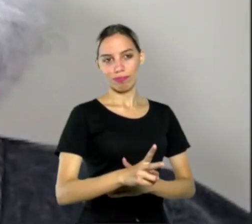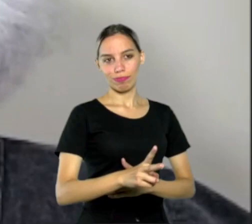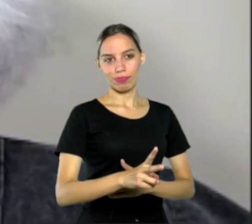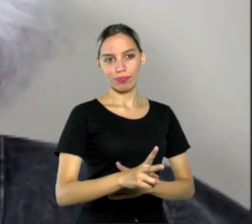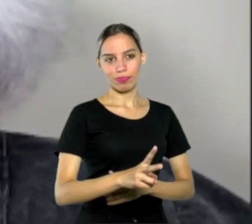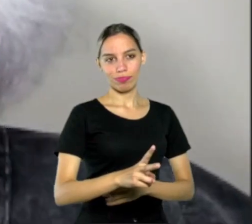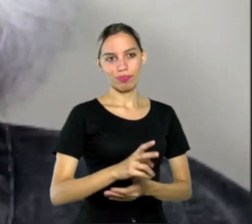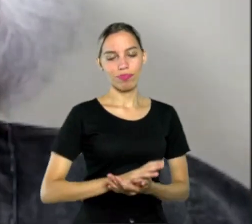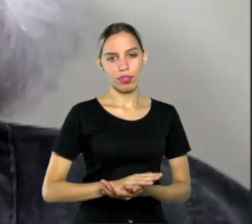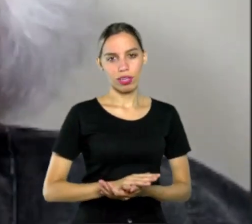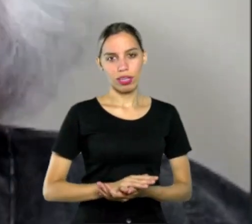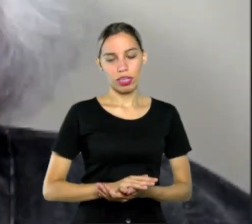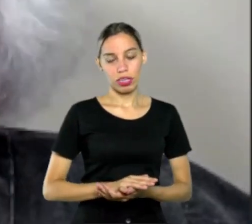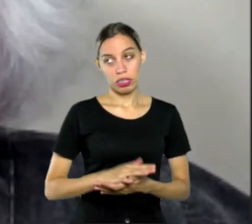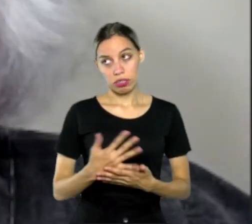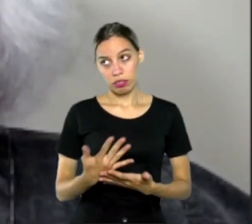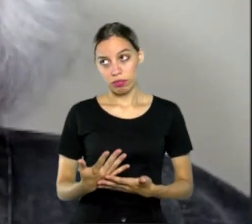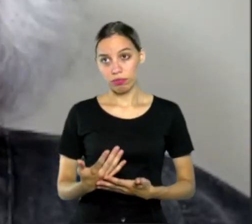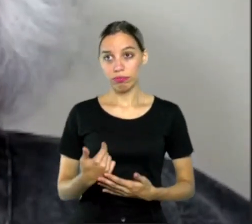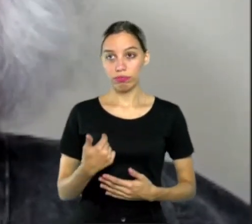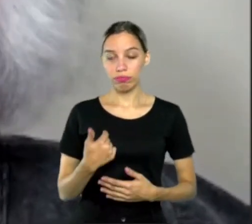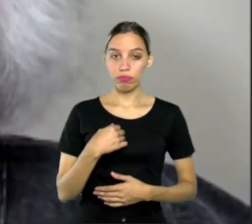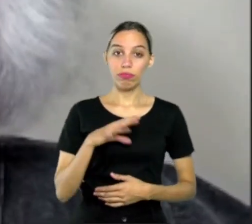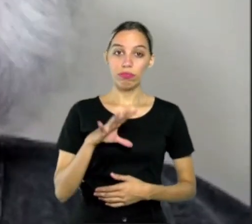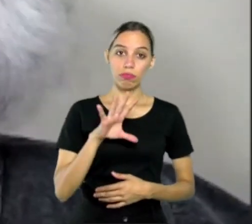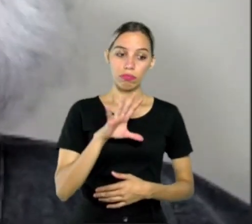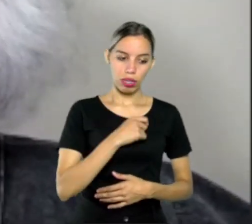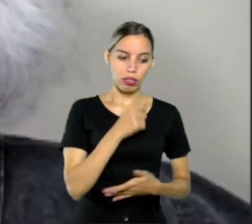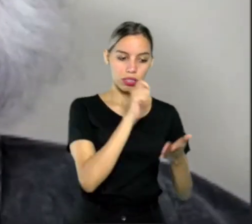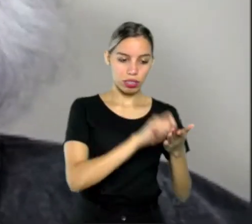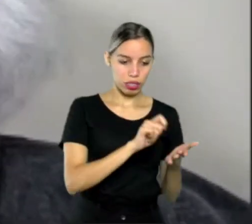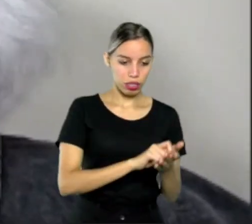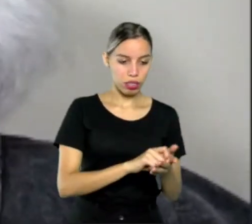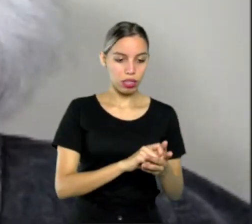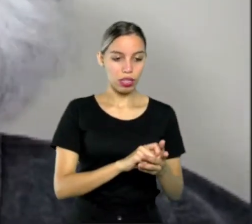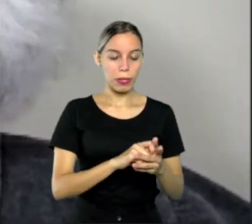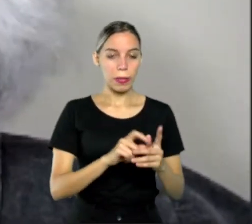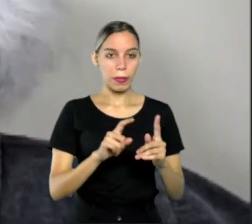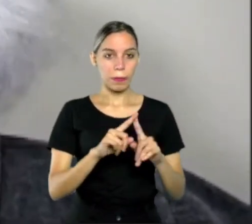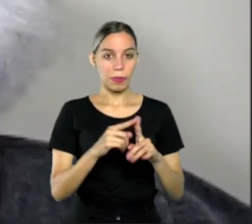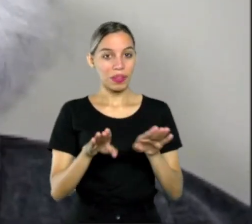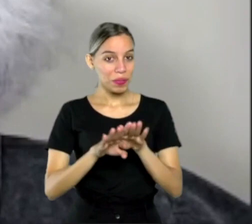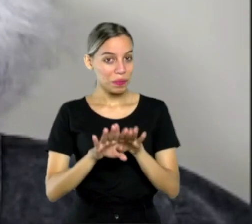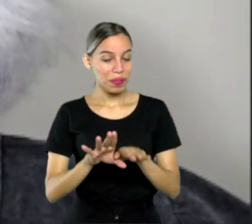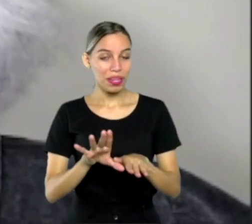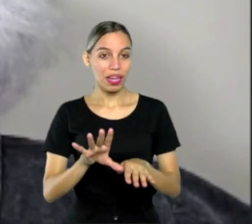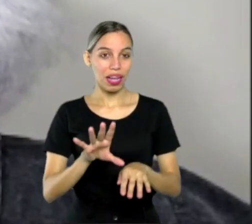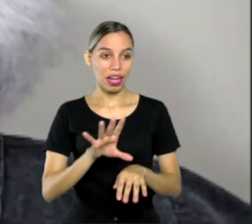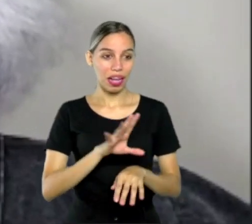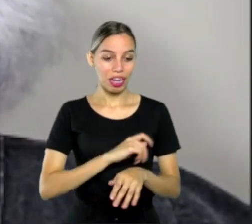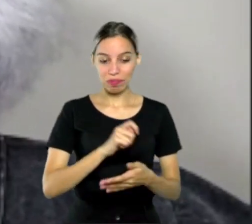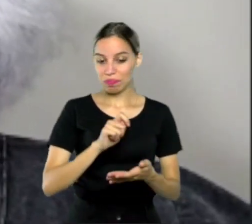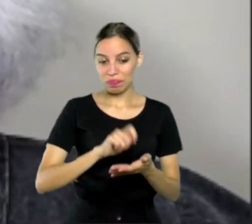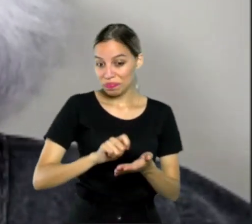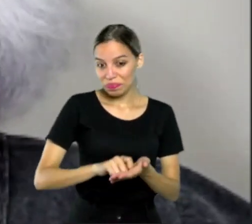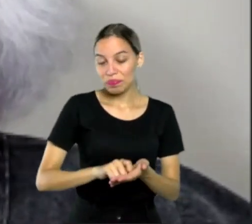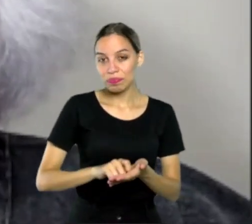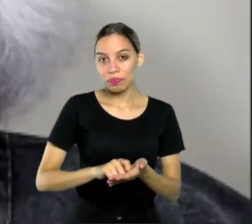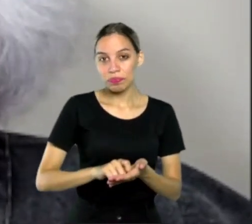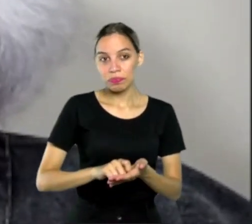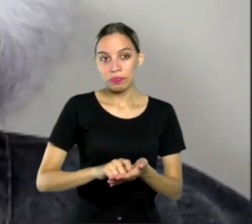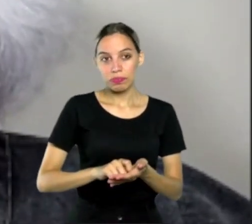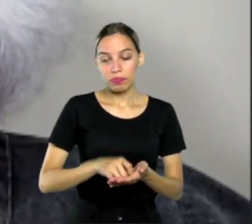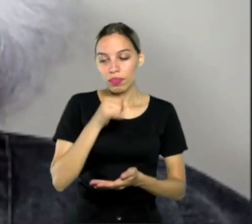assim. Fora meu avô, que era uma das paixões, né? A palavra sempre foi uma coisa, eu falava, as